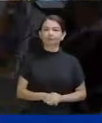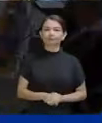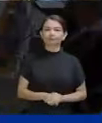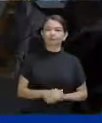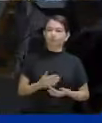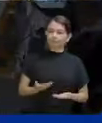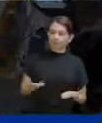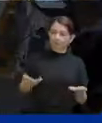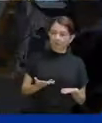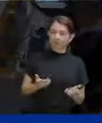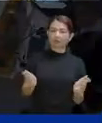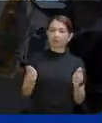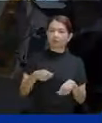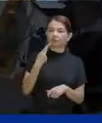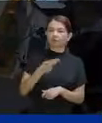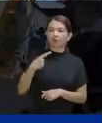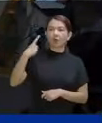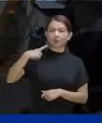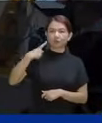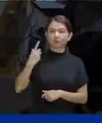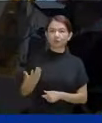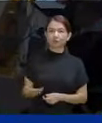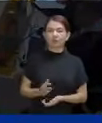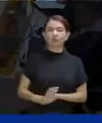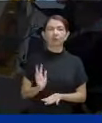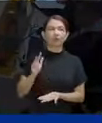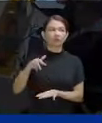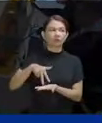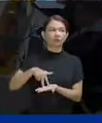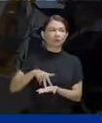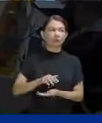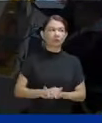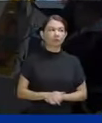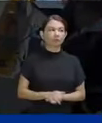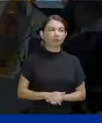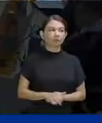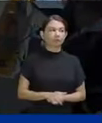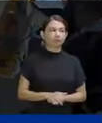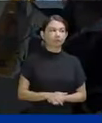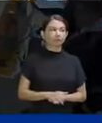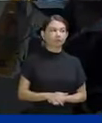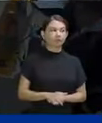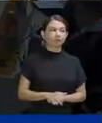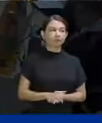Com a palavra, ilustre advogado. Imagem ampla do plenário. Para sustentação oral pelo prazo regimental.